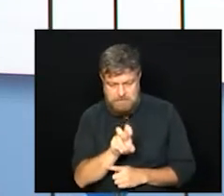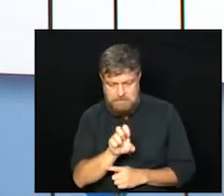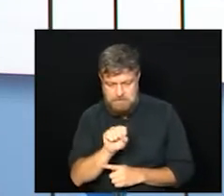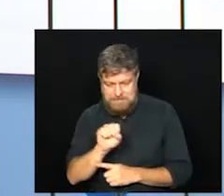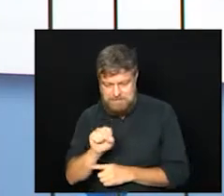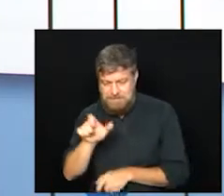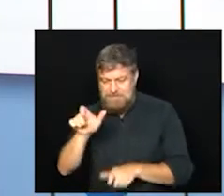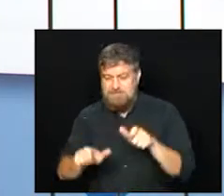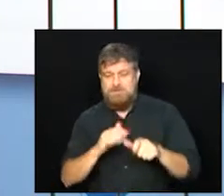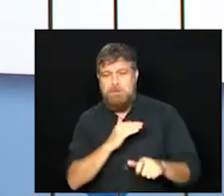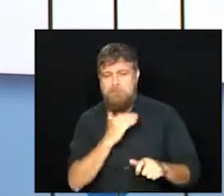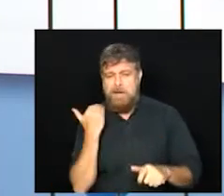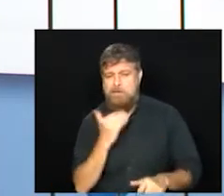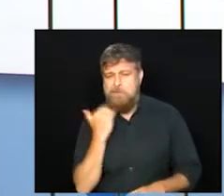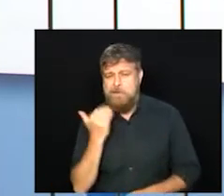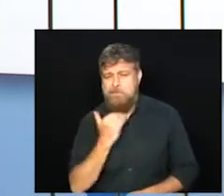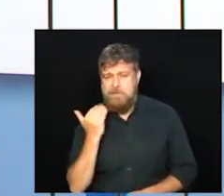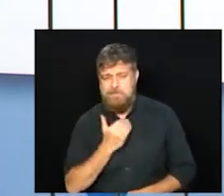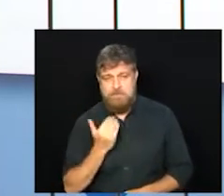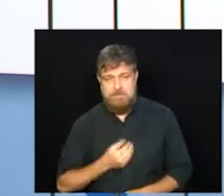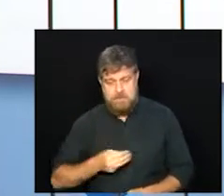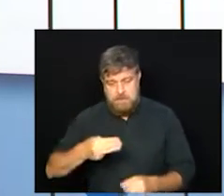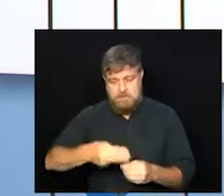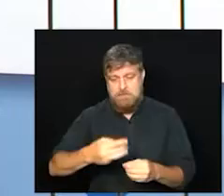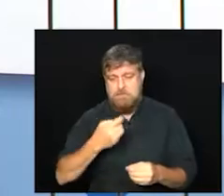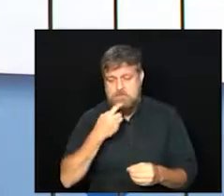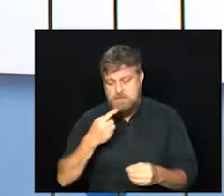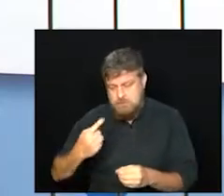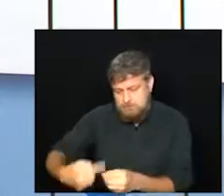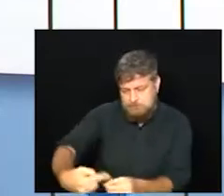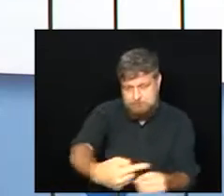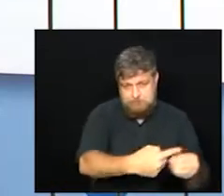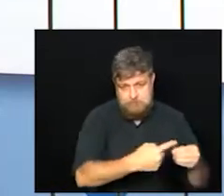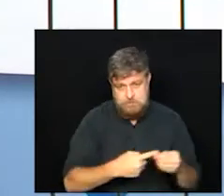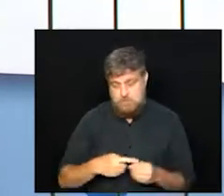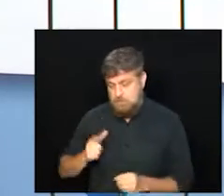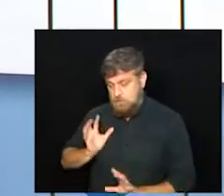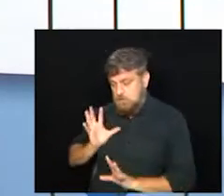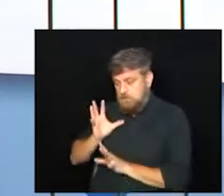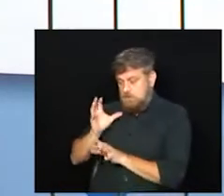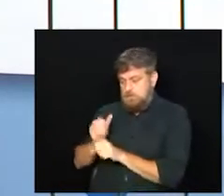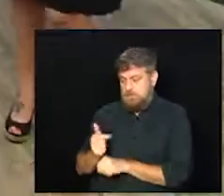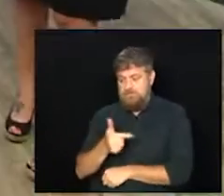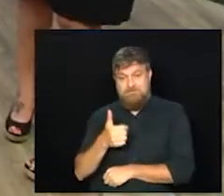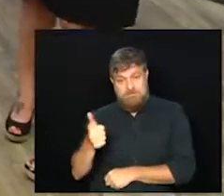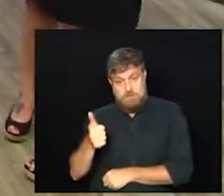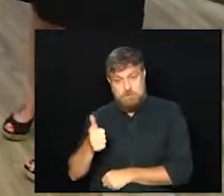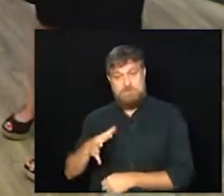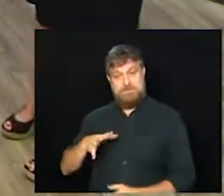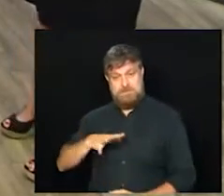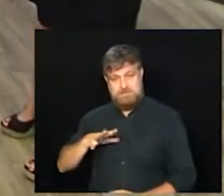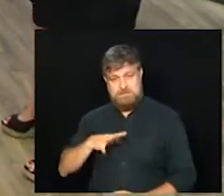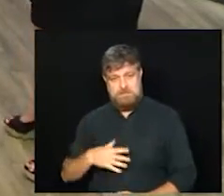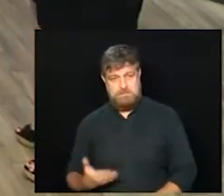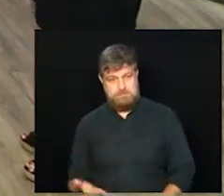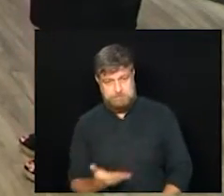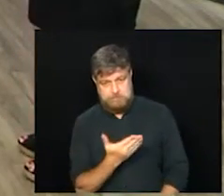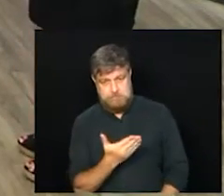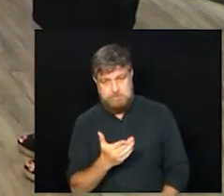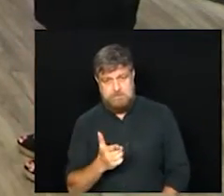142.588 óbitos. Vamos falar agora da região metropolitana de Campinas, que compreende 21 municípios. Na nossa